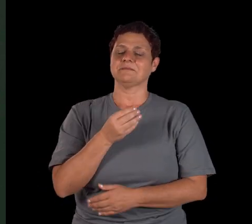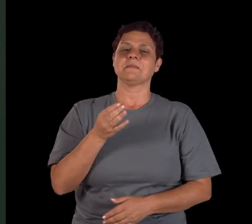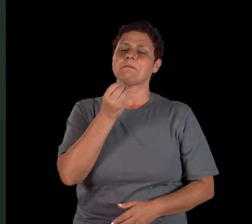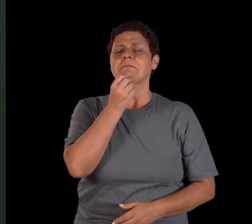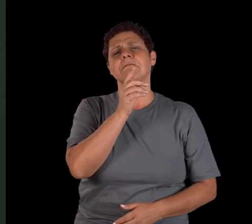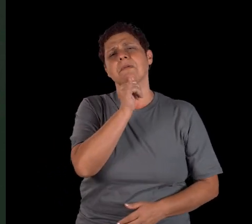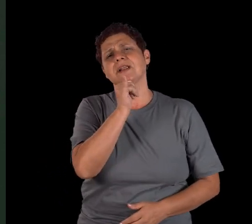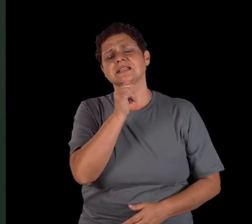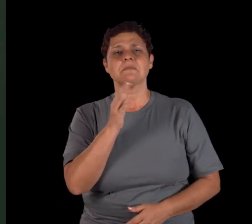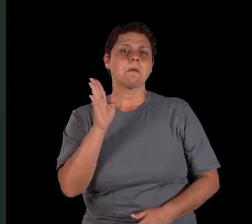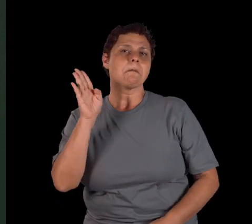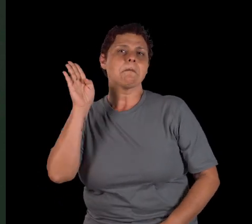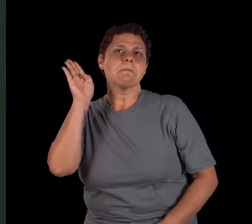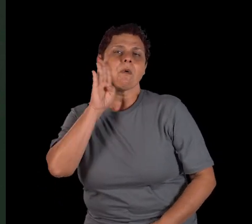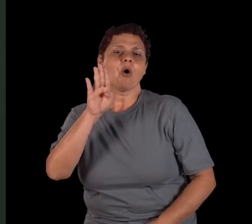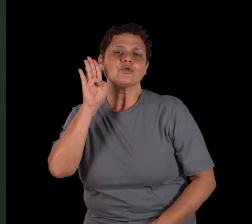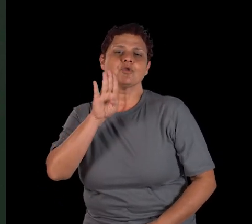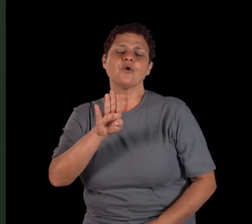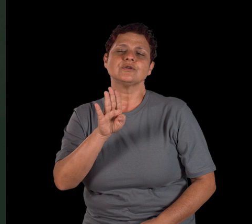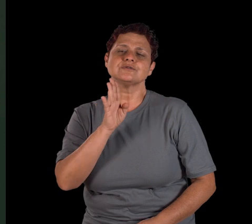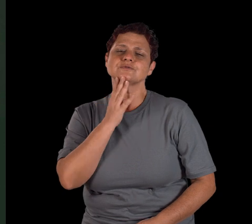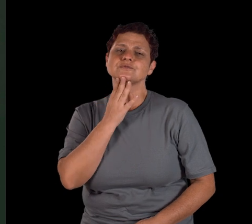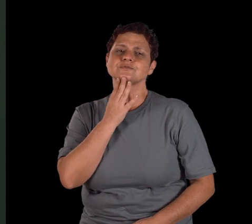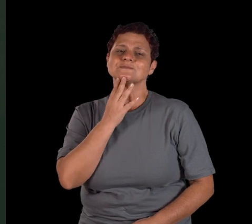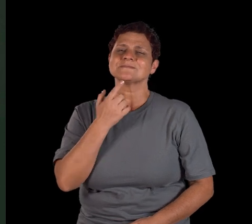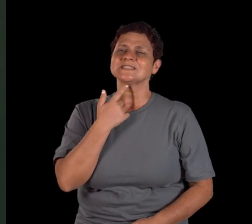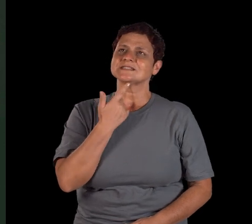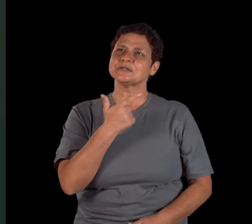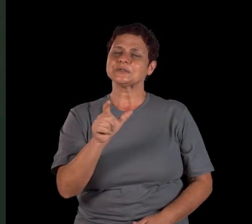bondoso e a palavra,